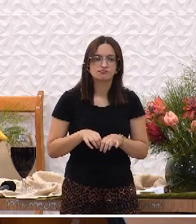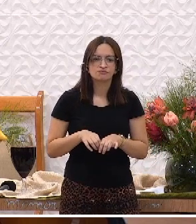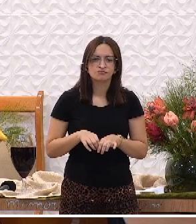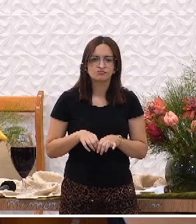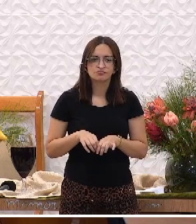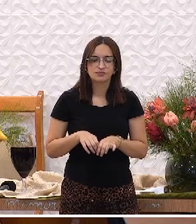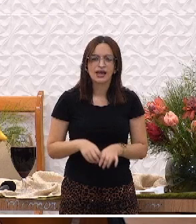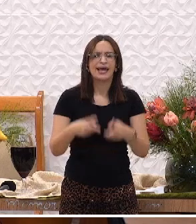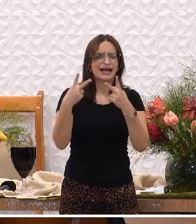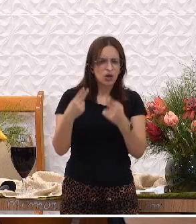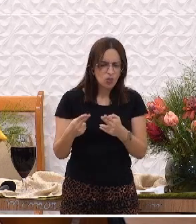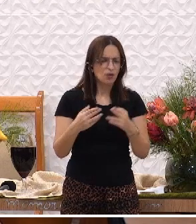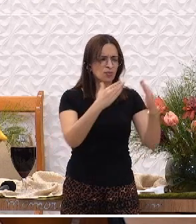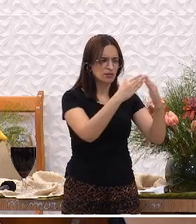língua.